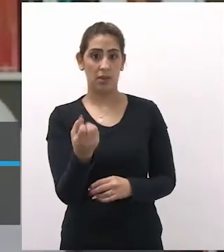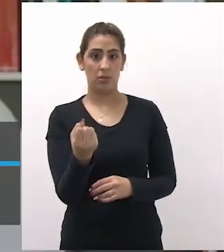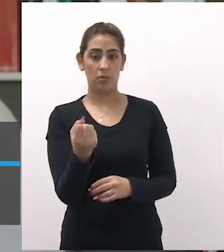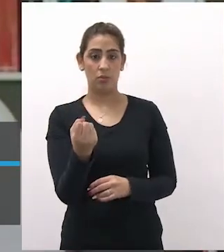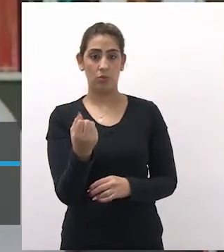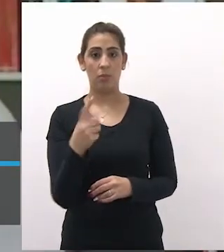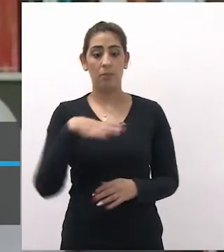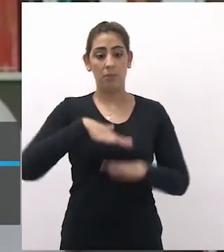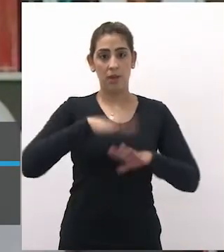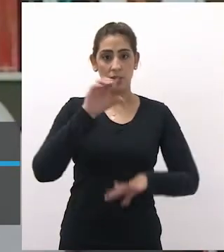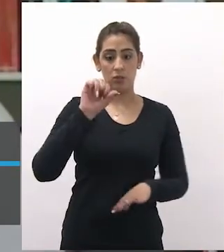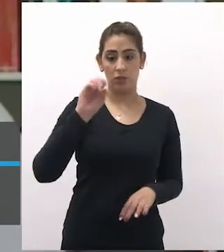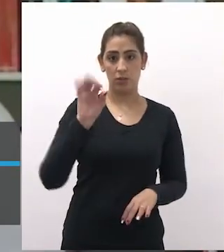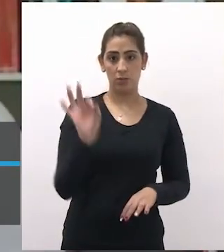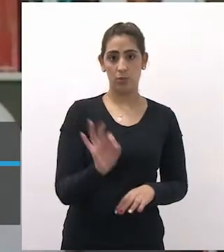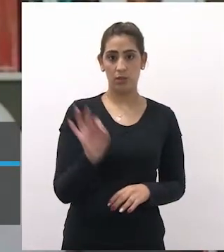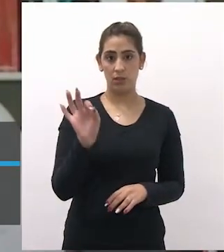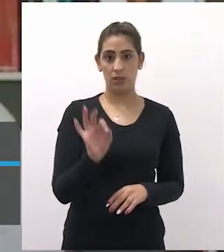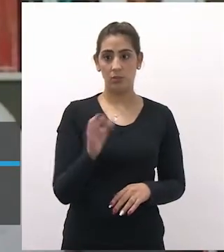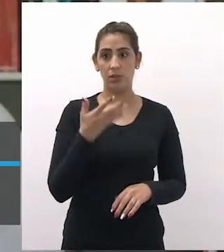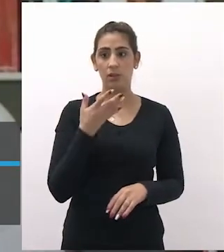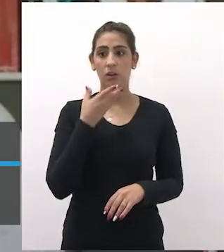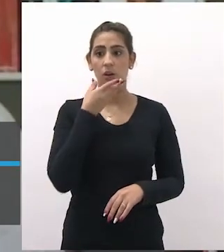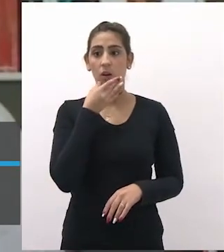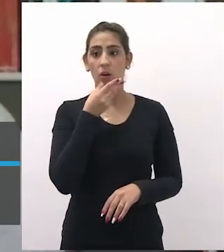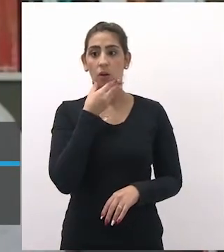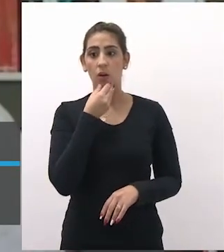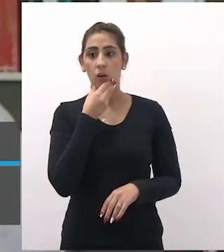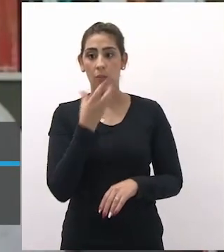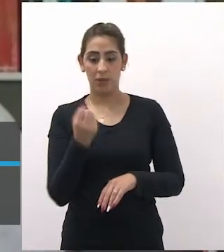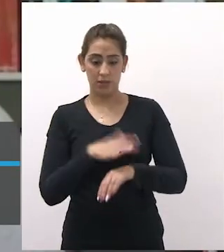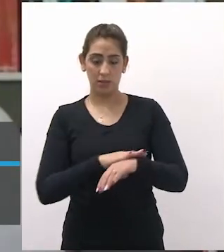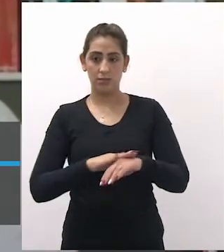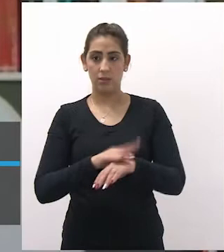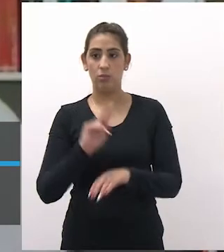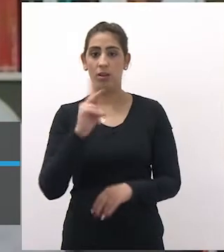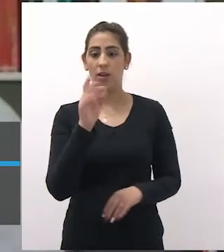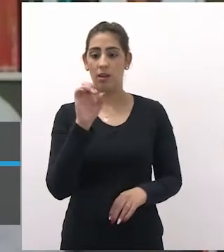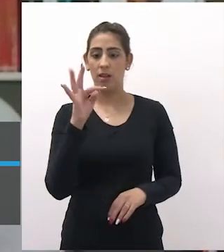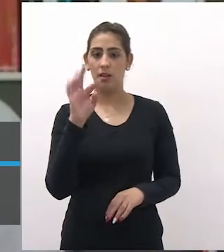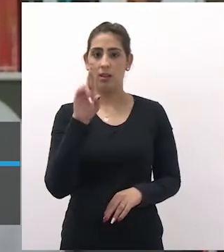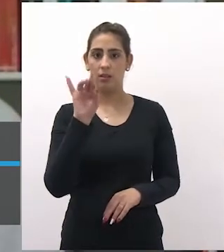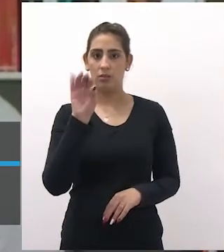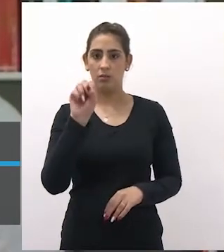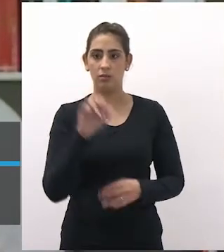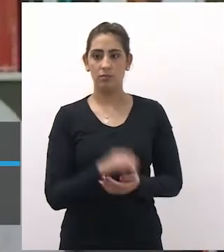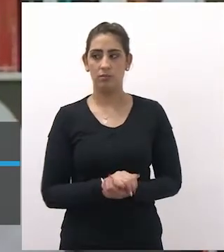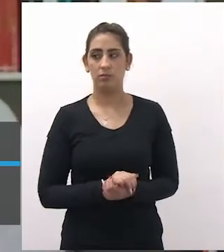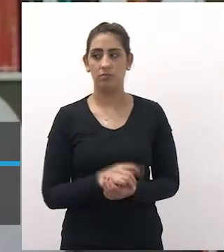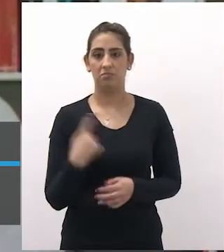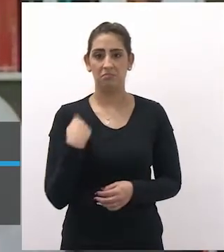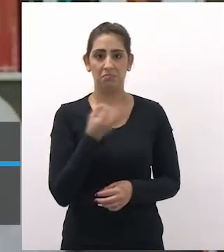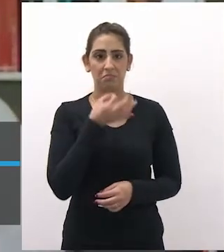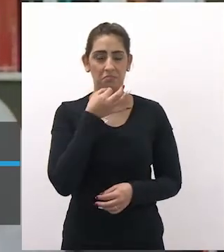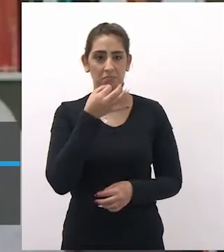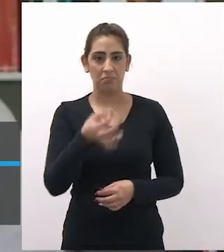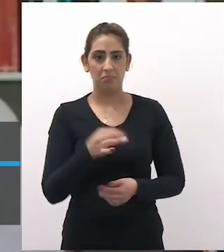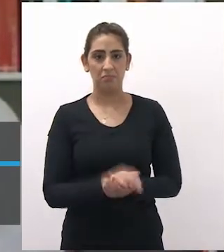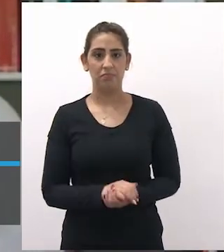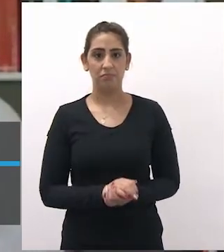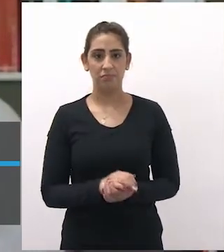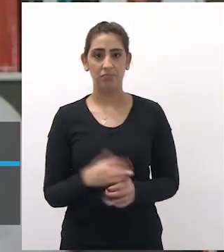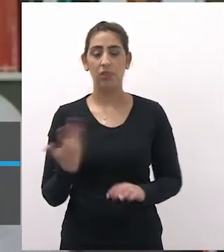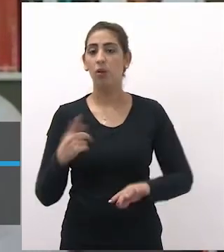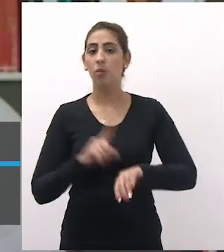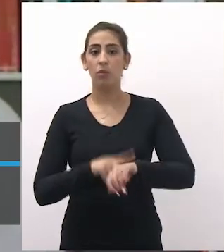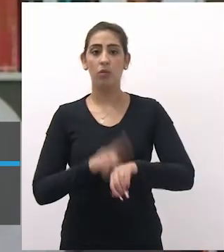de 90% homens brancos e héteros. Então, aí a gente se questiona em qual momento eu estou